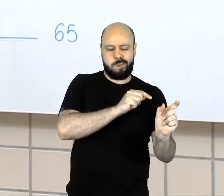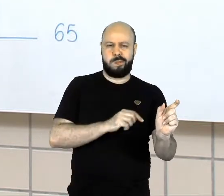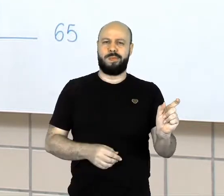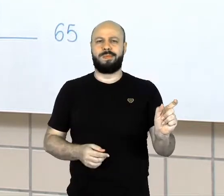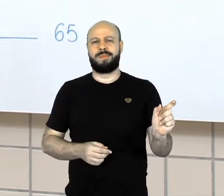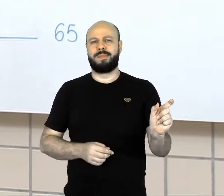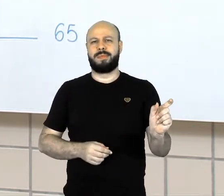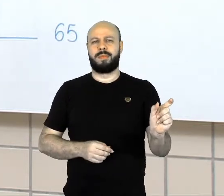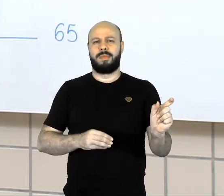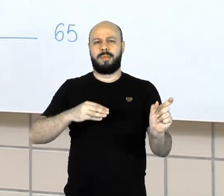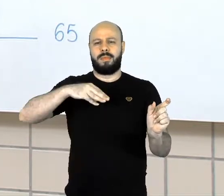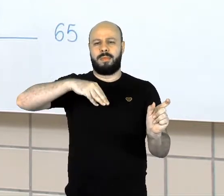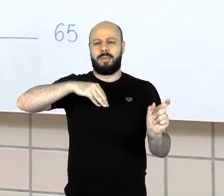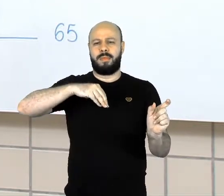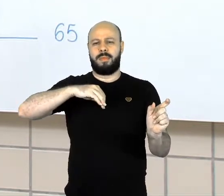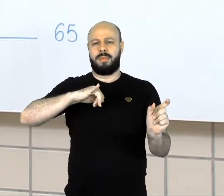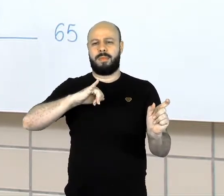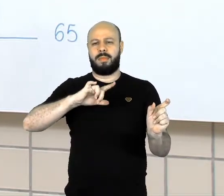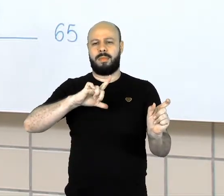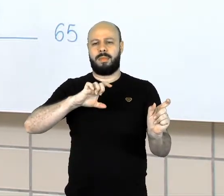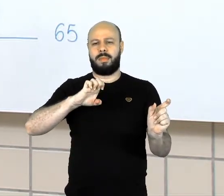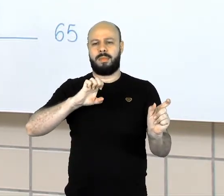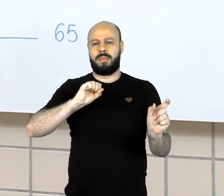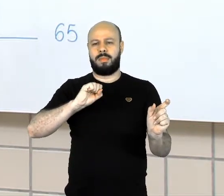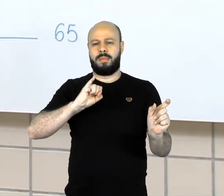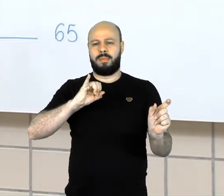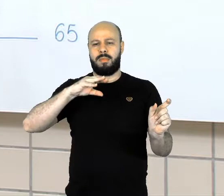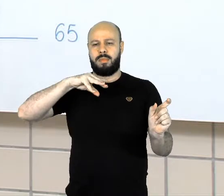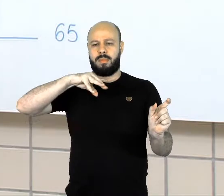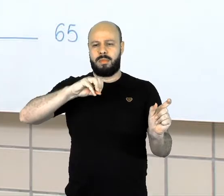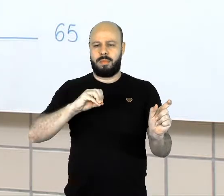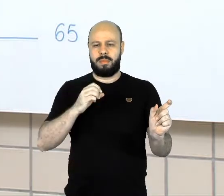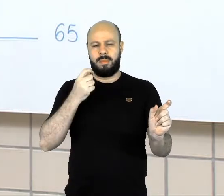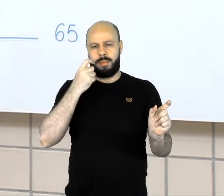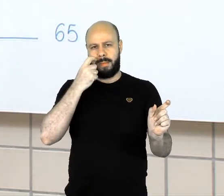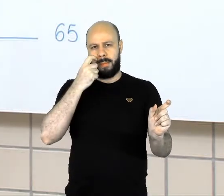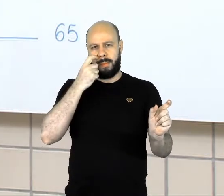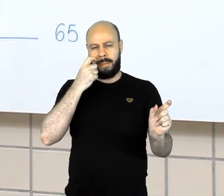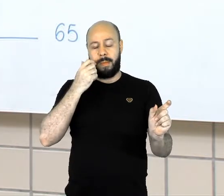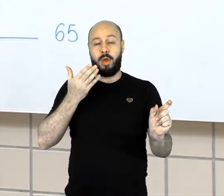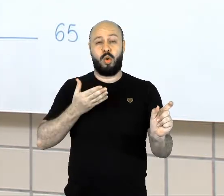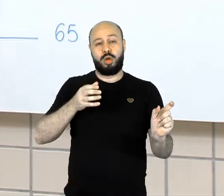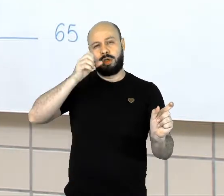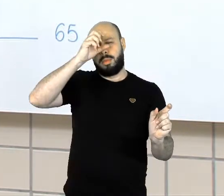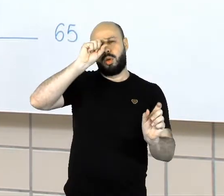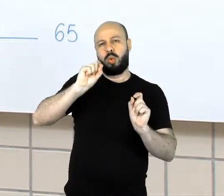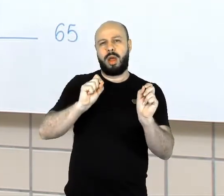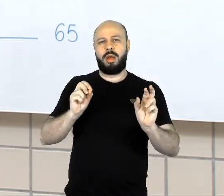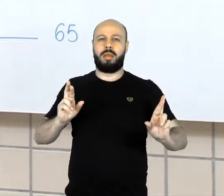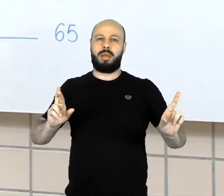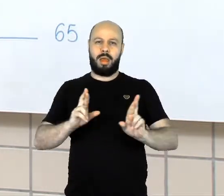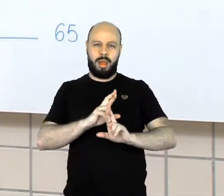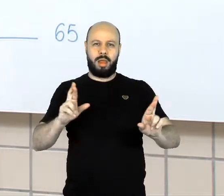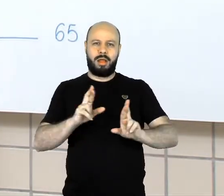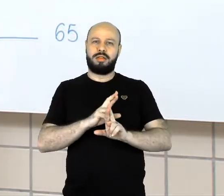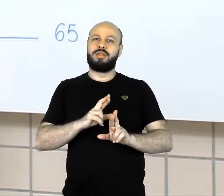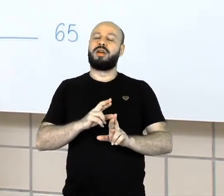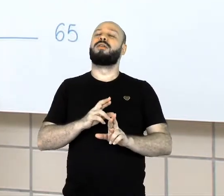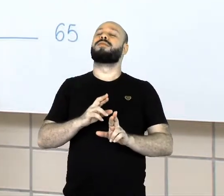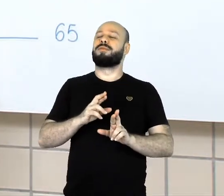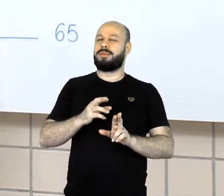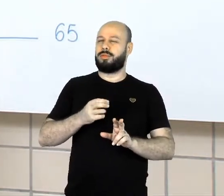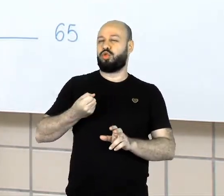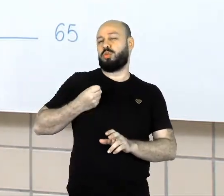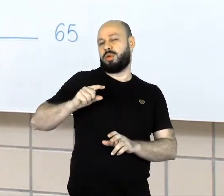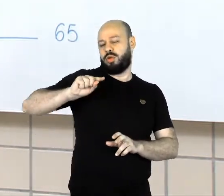depois da vírgula, se chama milésimo. Hoje nós vamos aprender a relacionar esses números